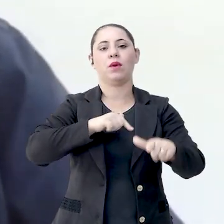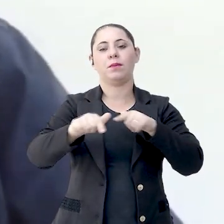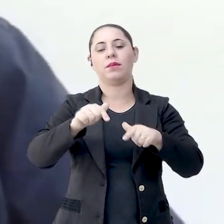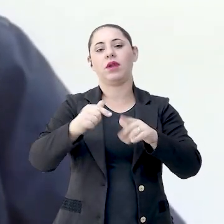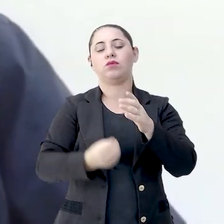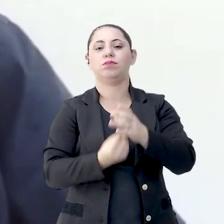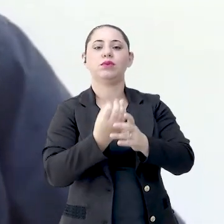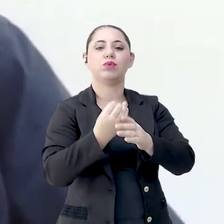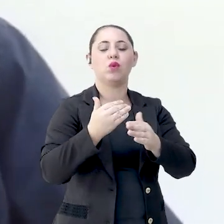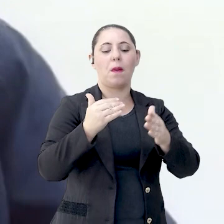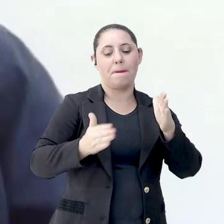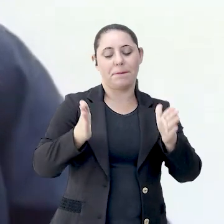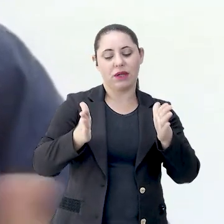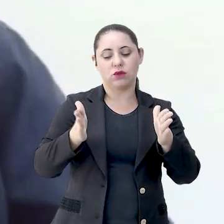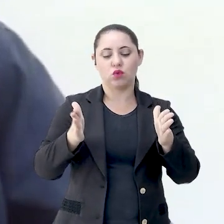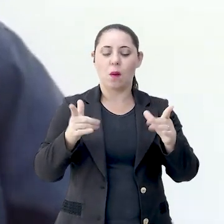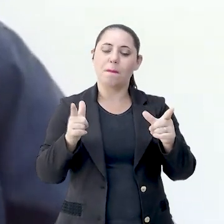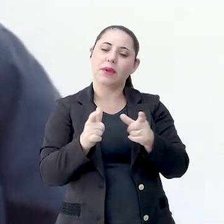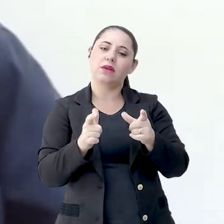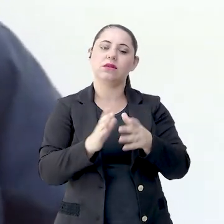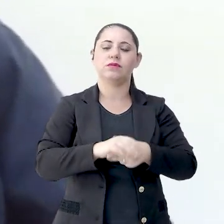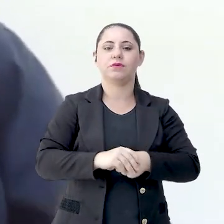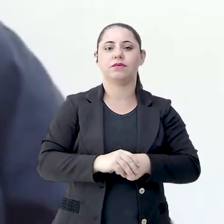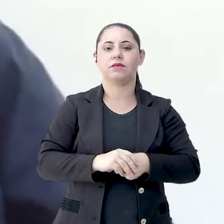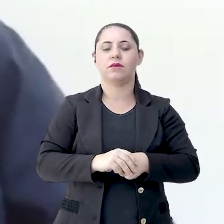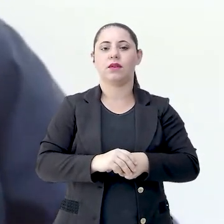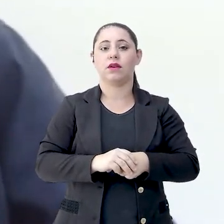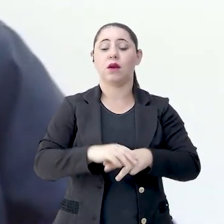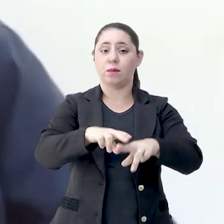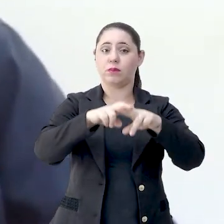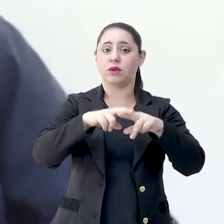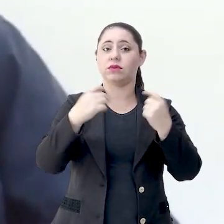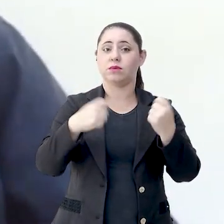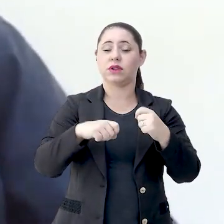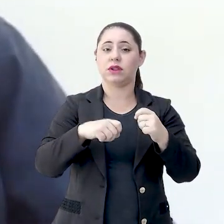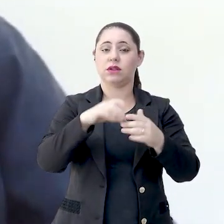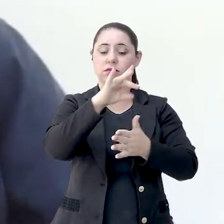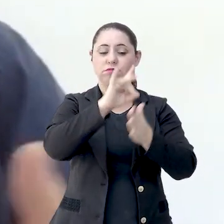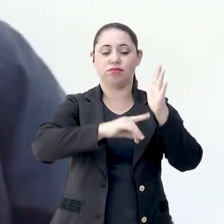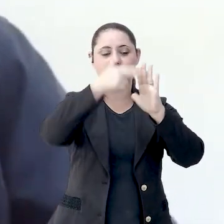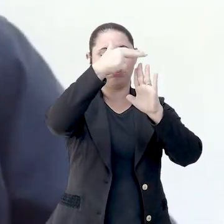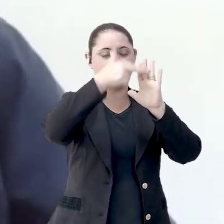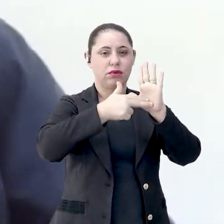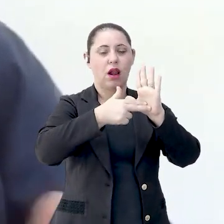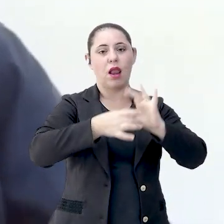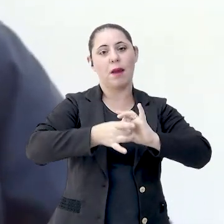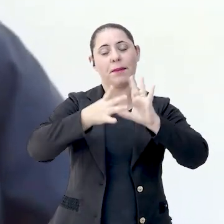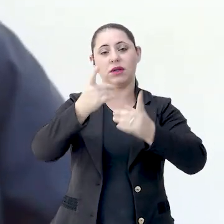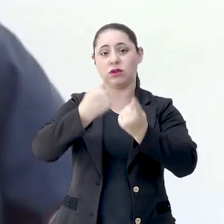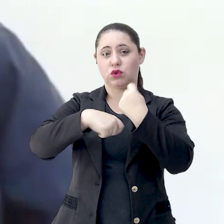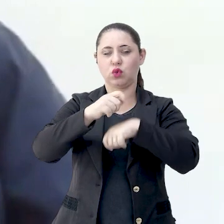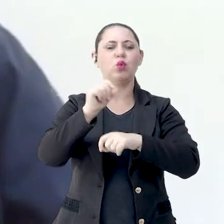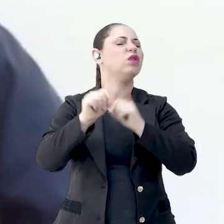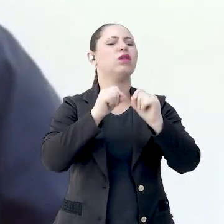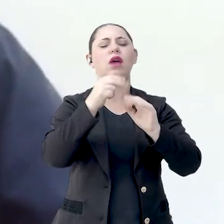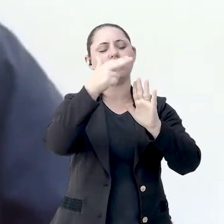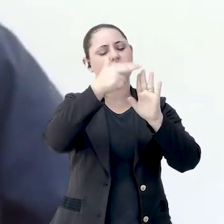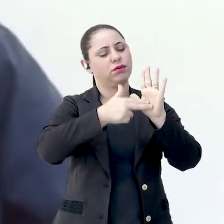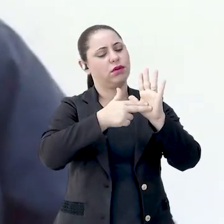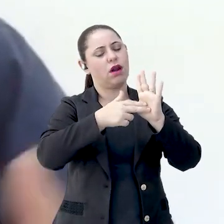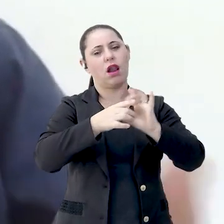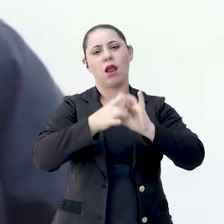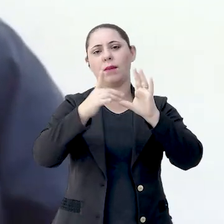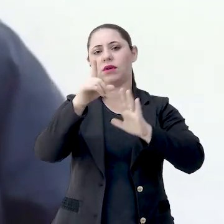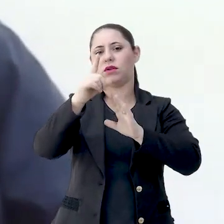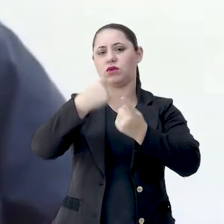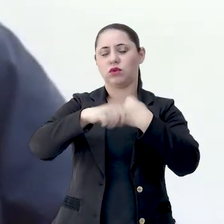150 mil empregos gerados no curto prazo. Então, o pequeno negócio. E para isso, nós estamos estabelecendo parâmetros de liberdade econômica.